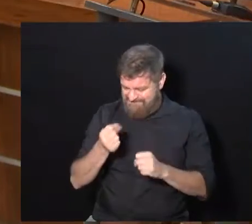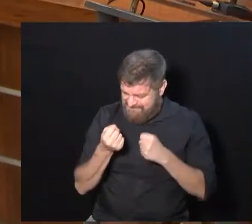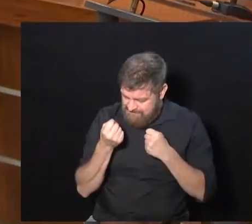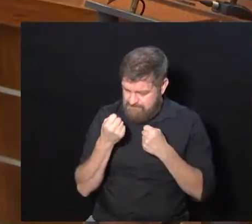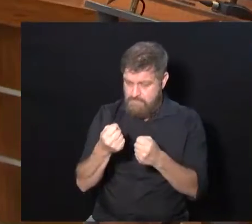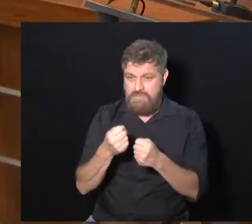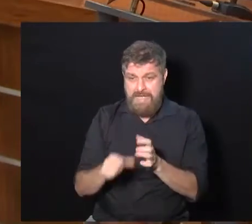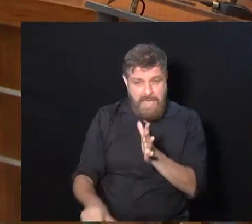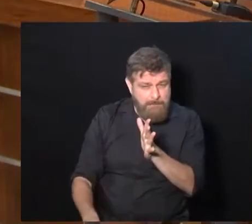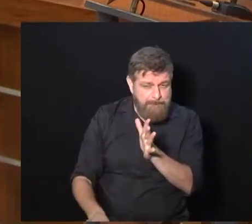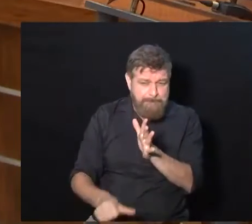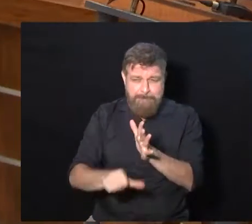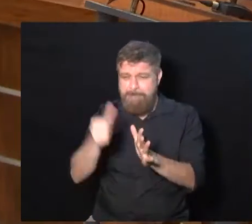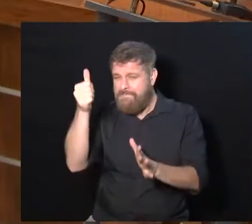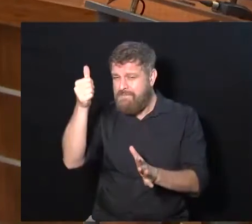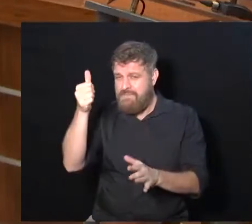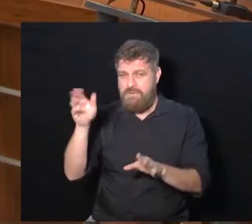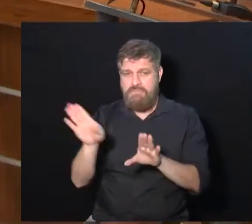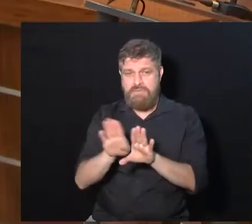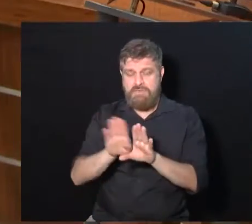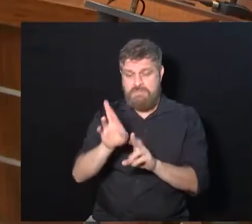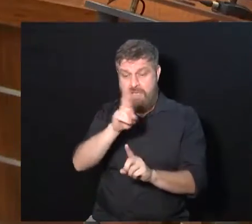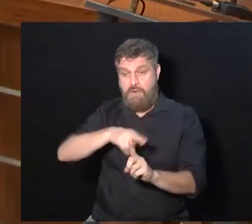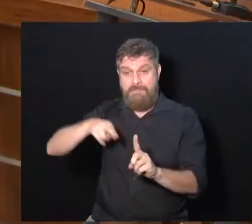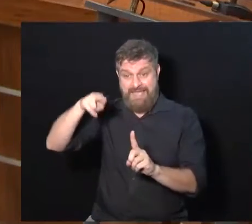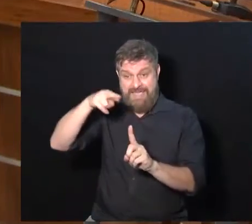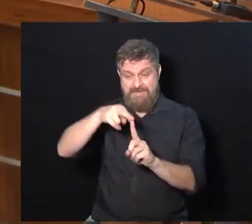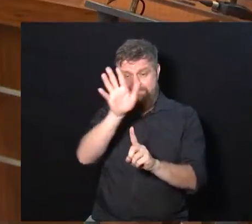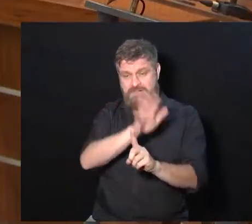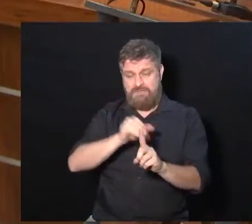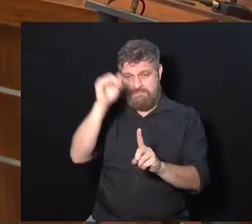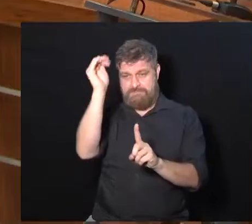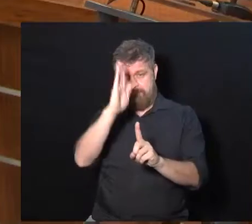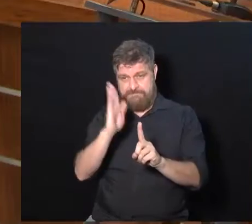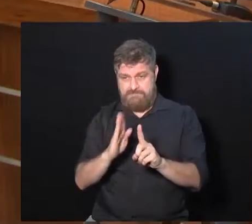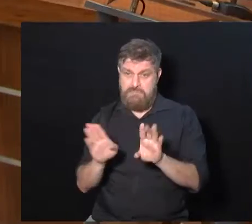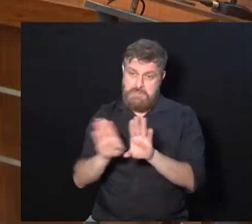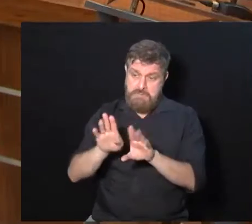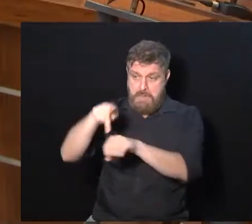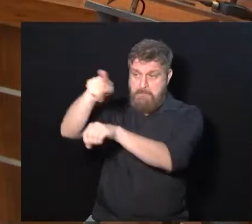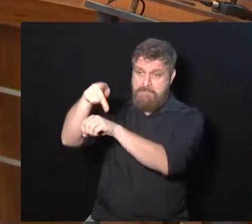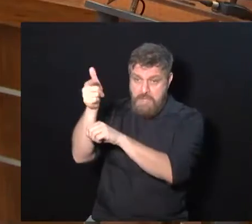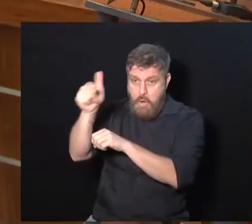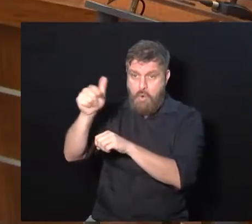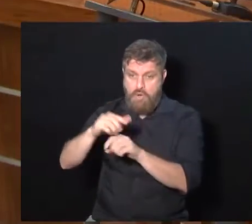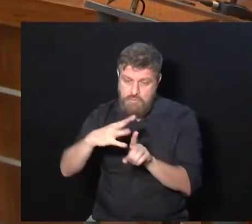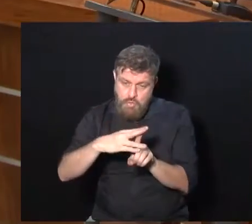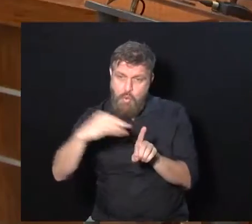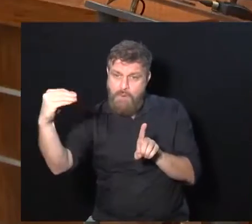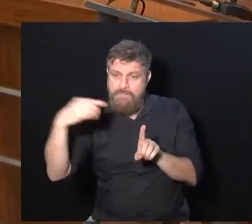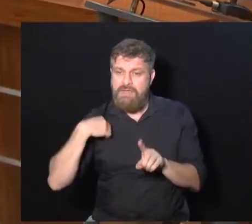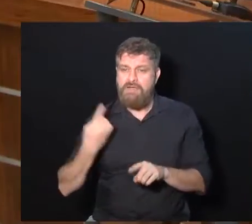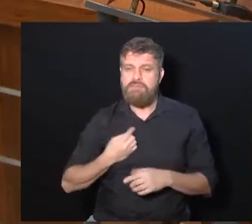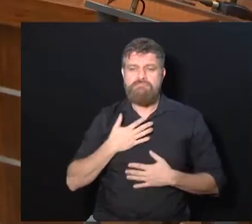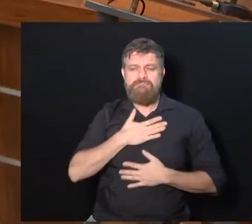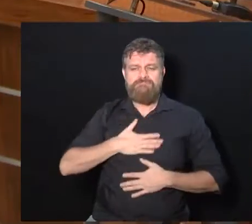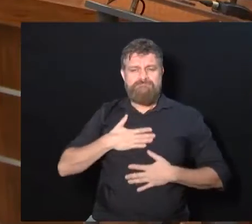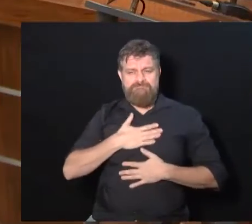pioneiro e, né, reconhecido e uma referência nacional, talvez até internacional, né, isso nos alegra e nos honra